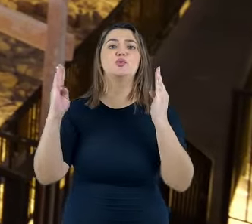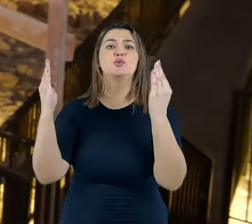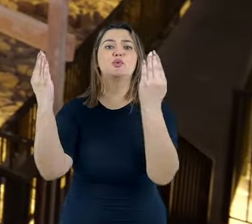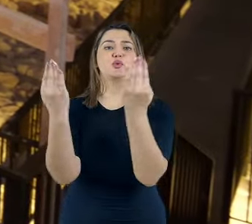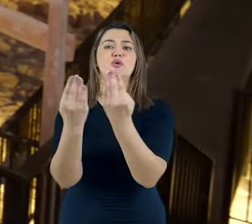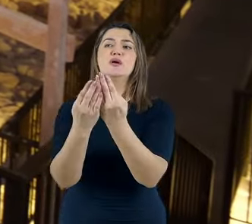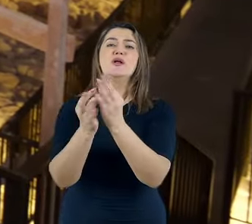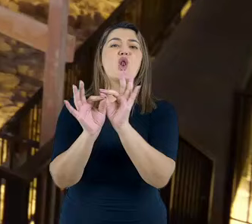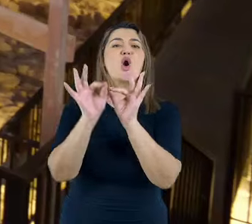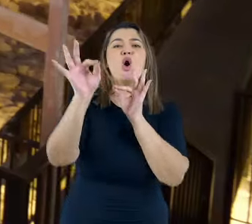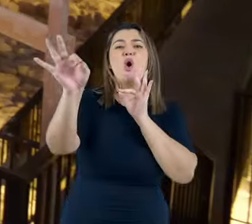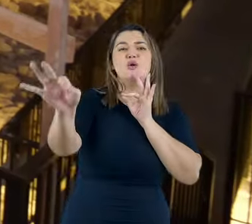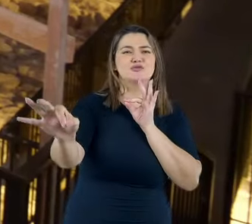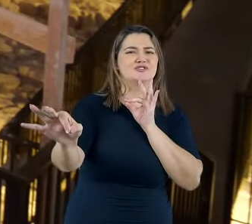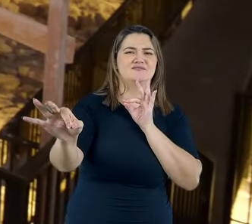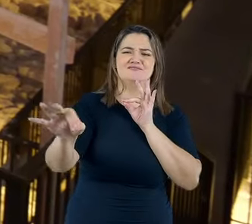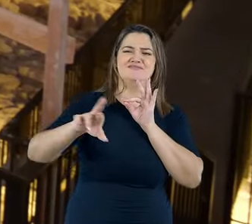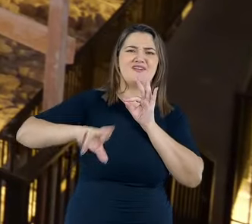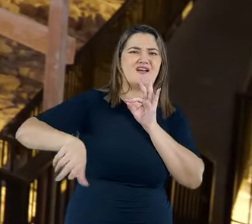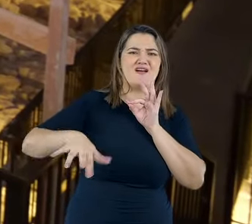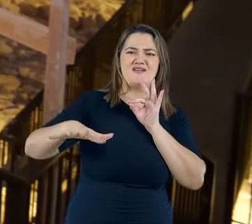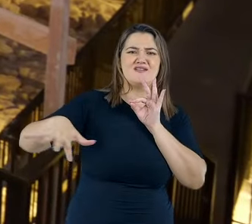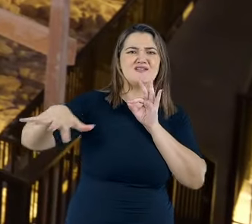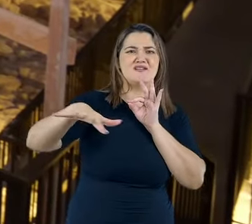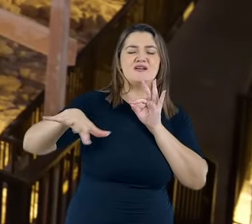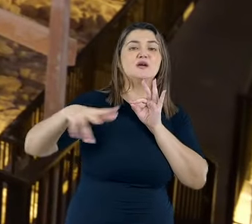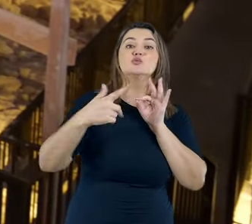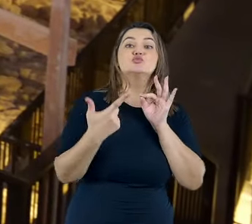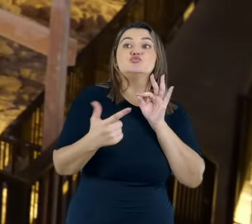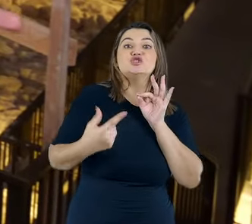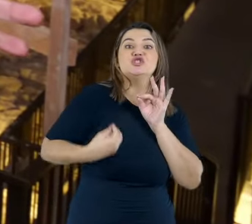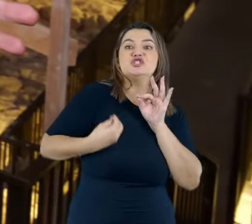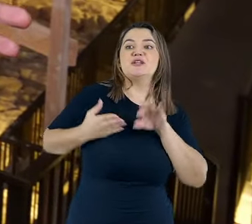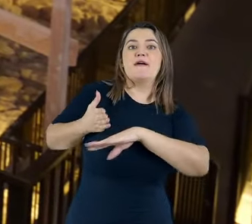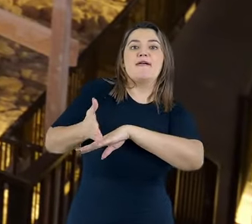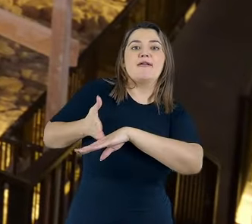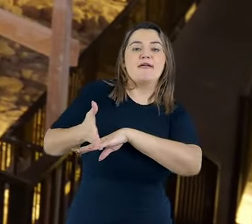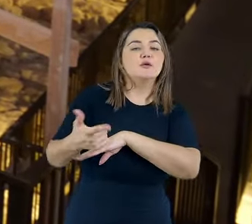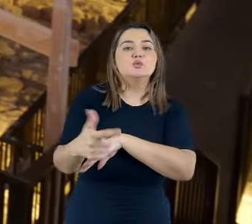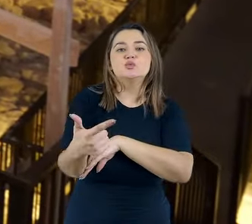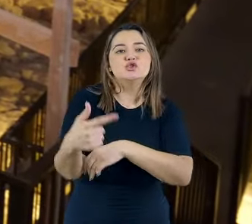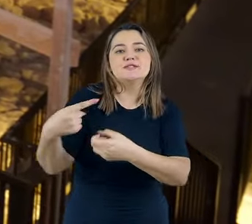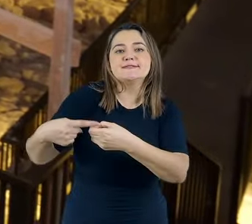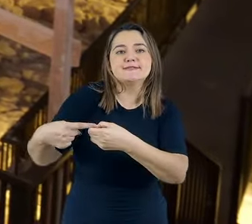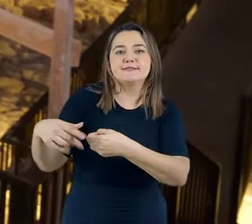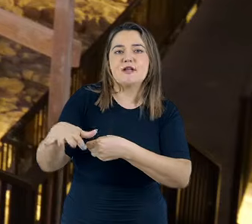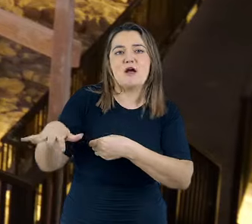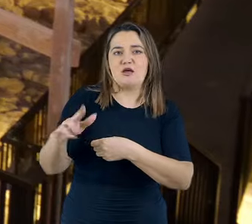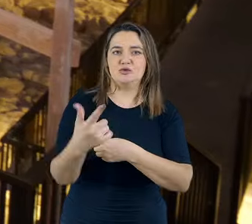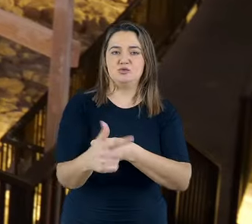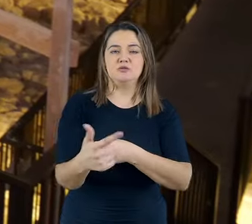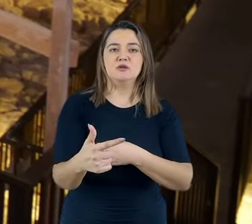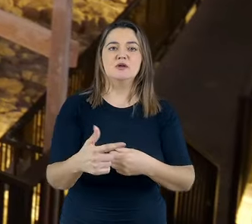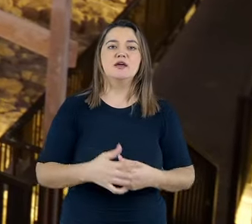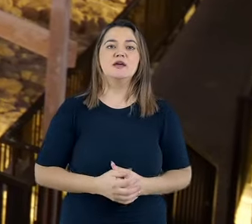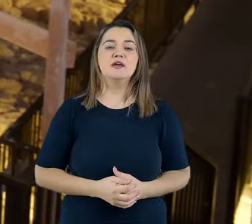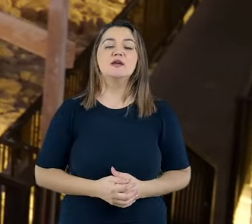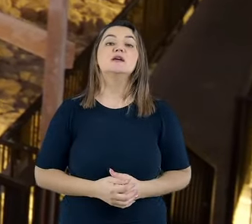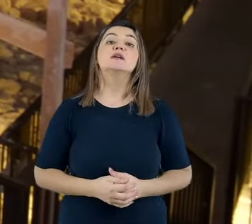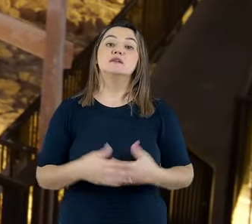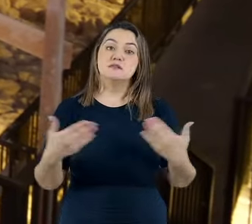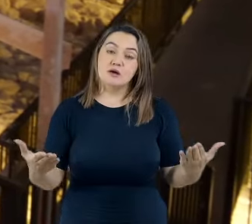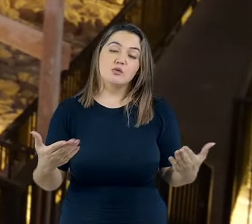amuralhada num canto distante daqui. Tá certo? Essa parte aqui era inabitada em termos de cidade na época de Davi. Então